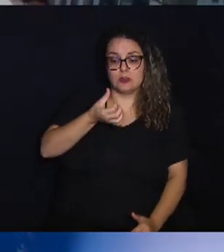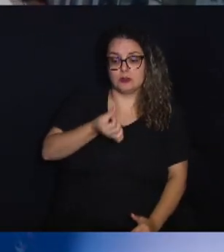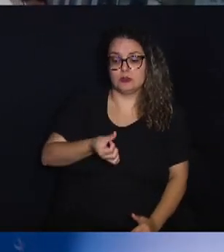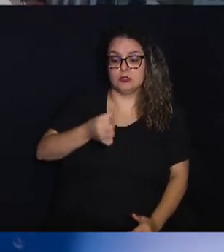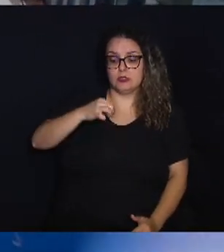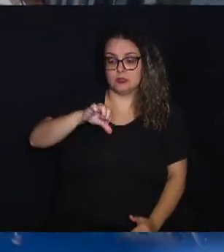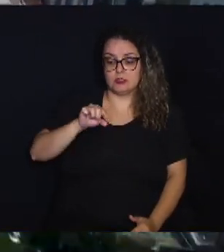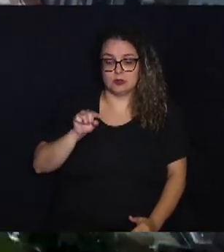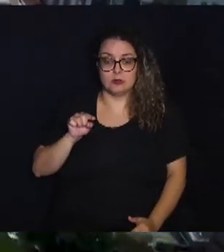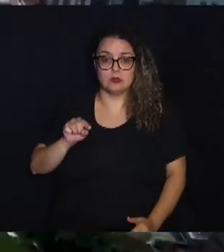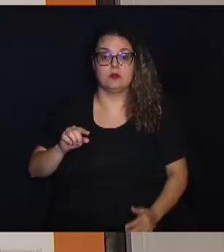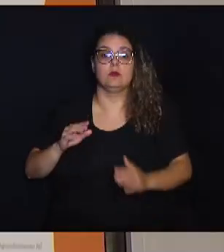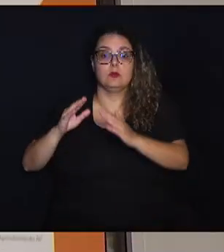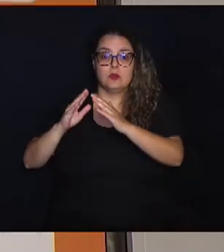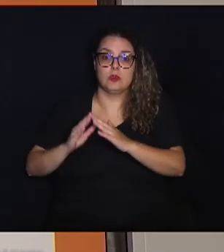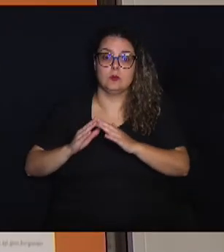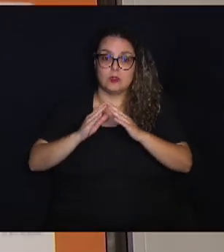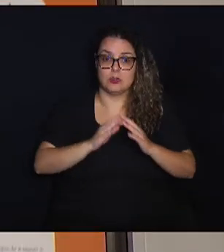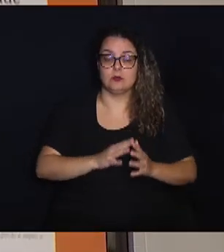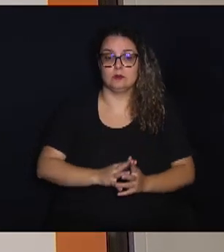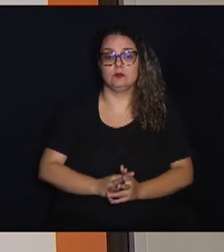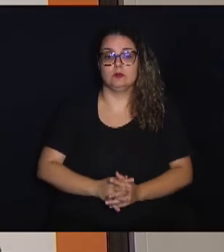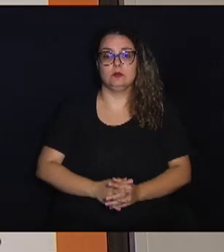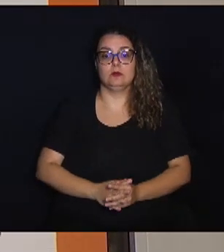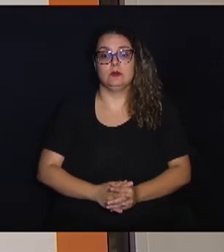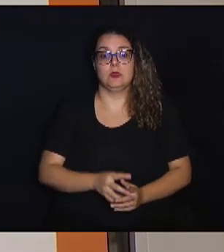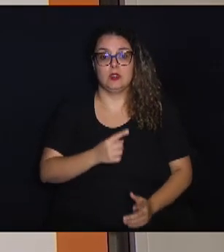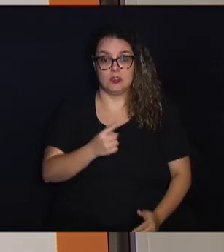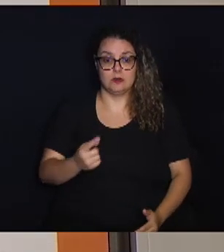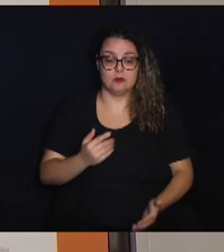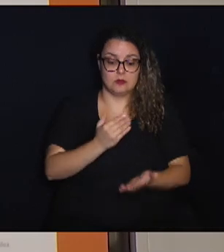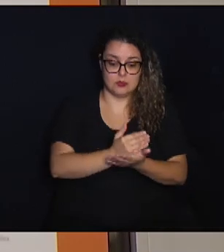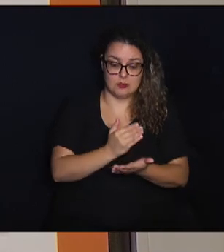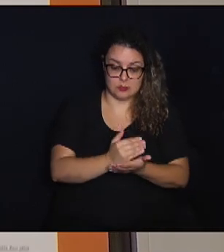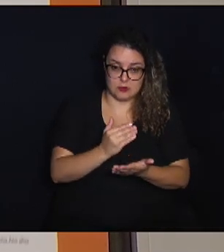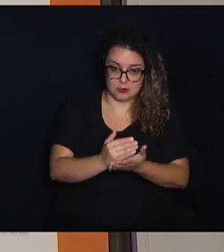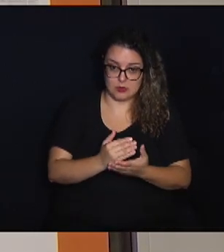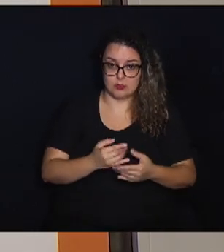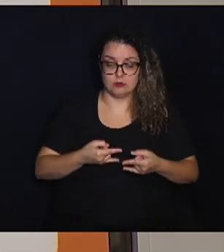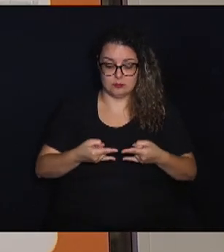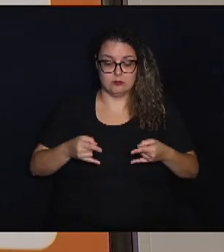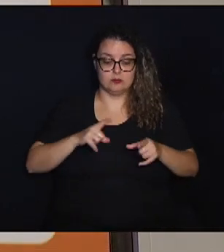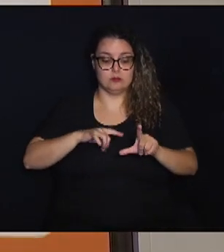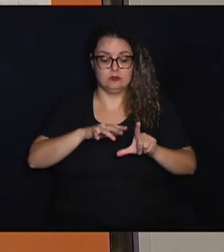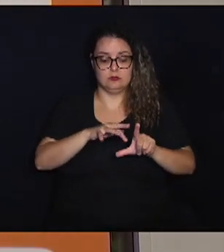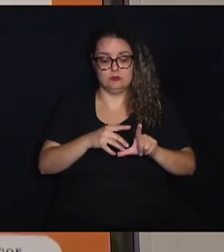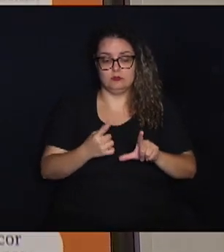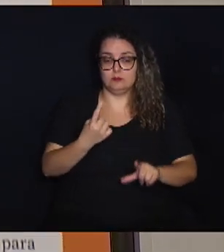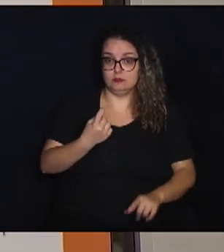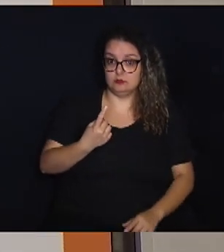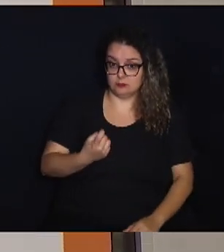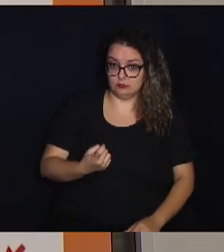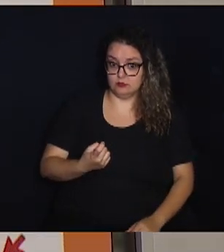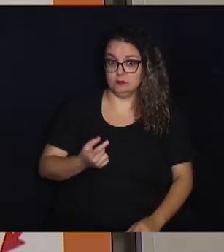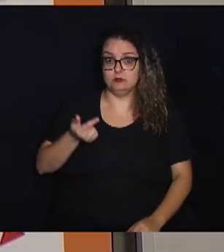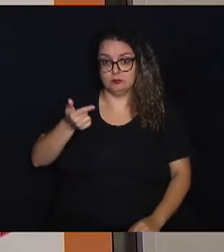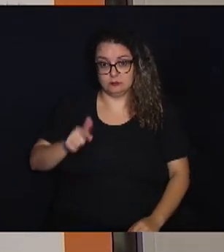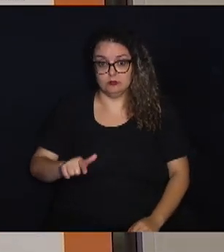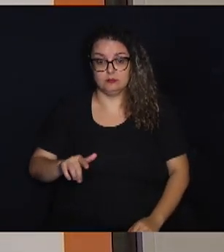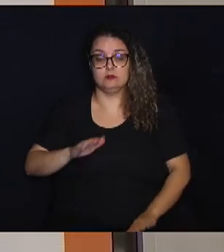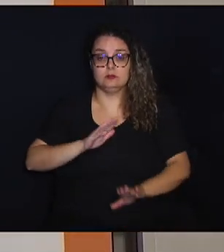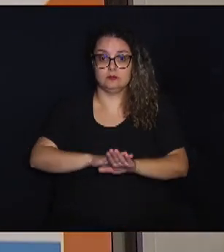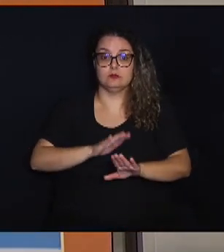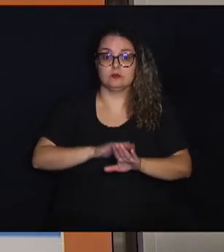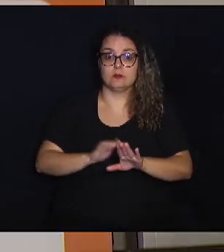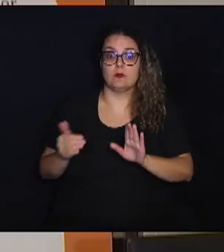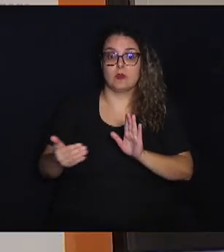469 mil residenciais. Cada parcela do carnê de IPTU possui um QR Code único, que permanecerá ativo até